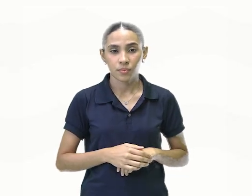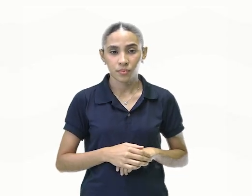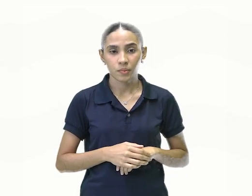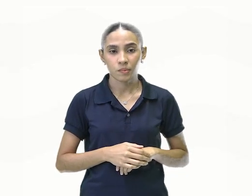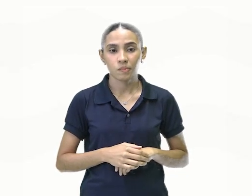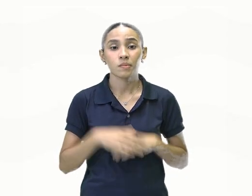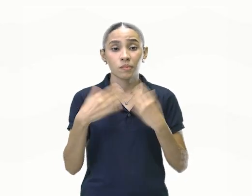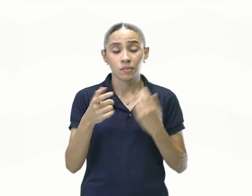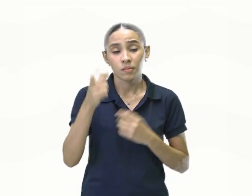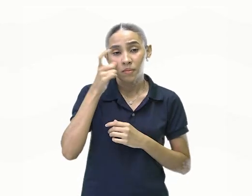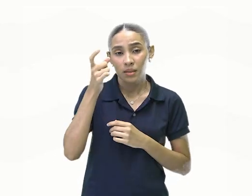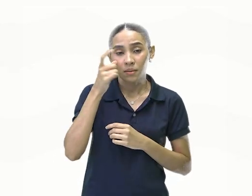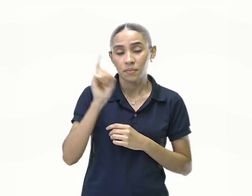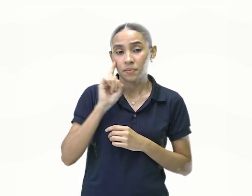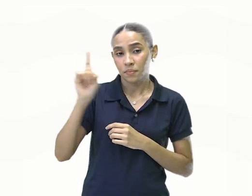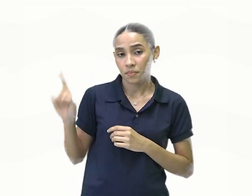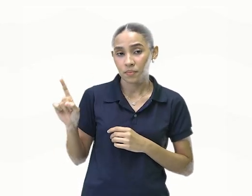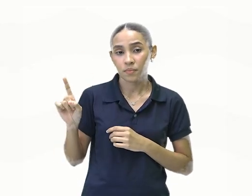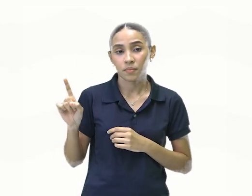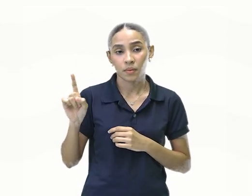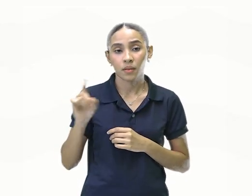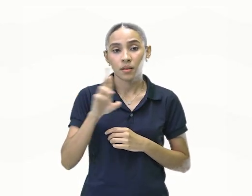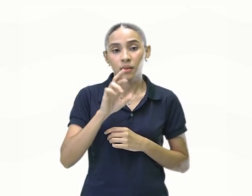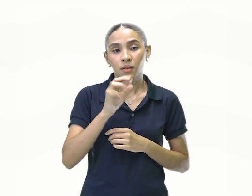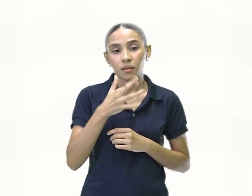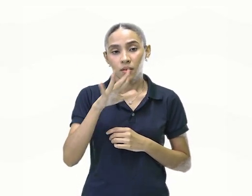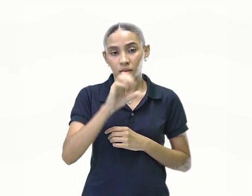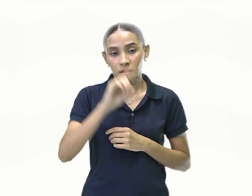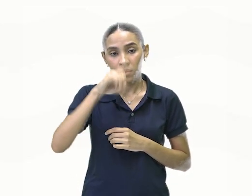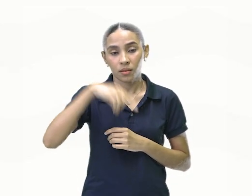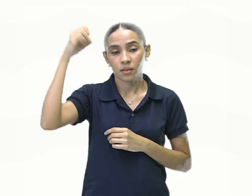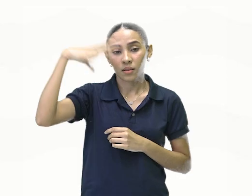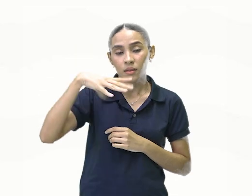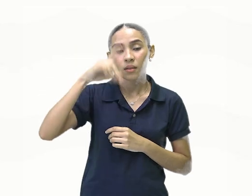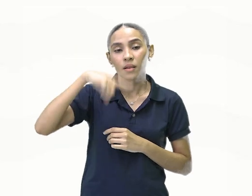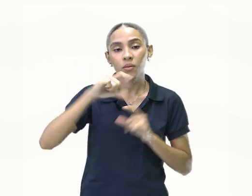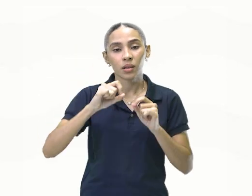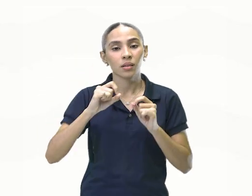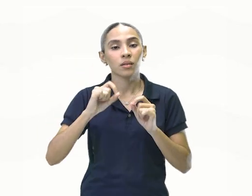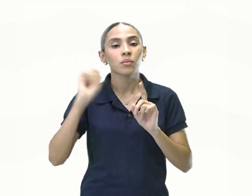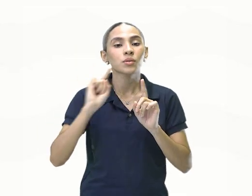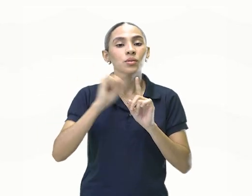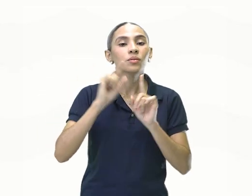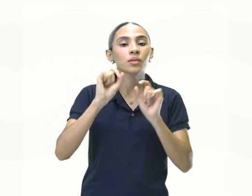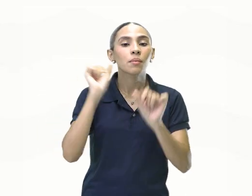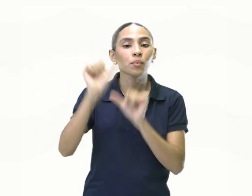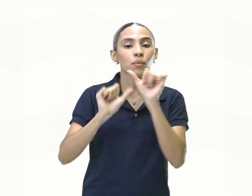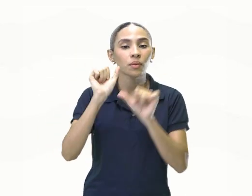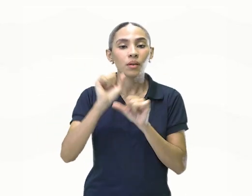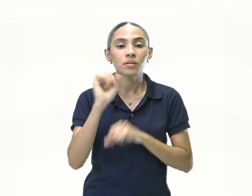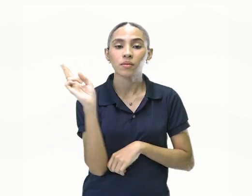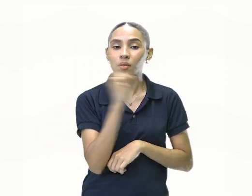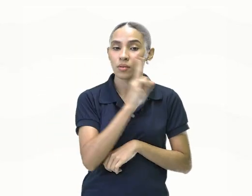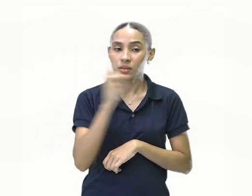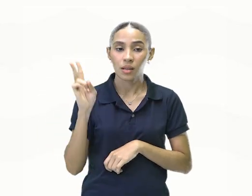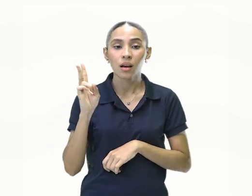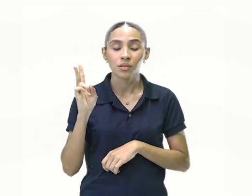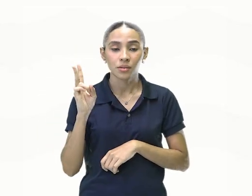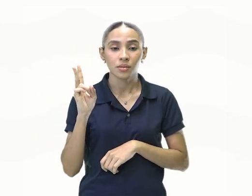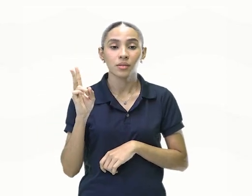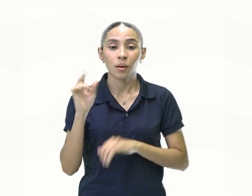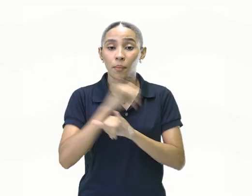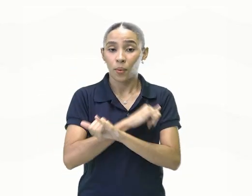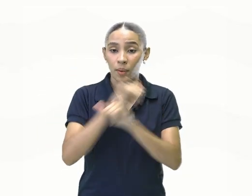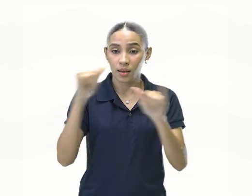como temos, observa a refração da luz, que é o fenômeno que consiste na mudança